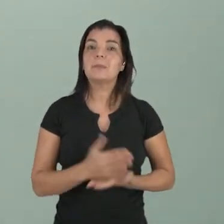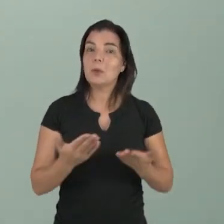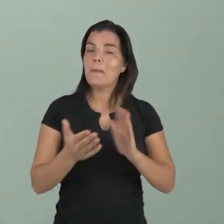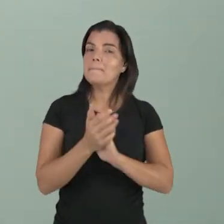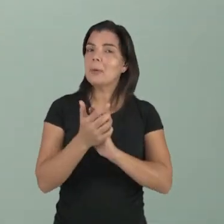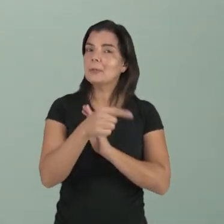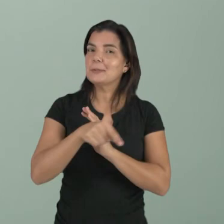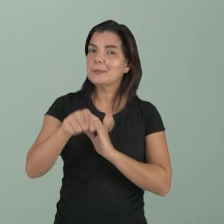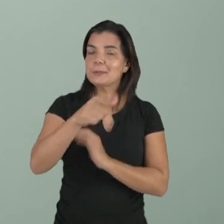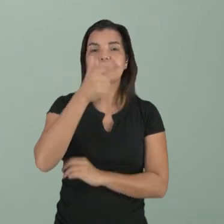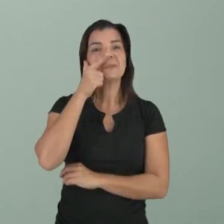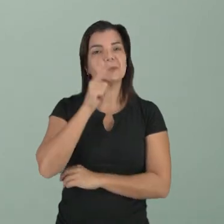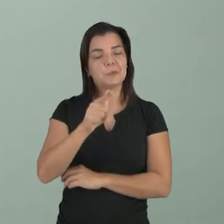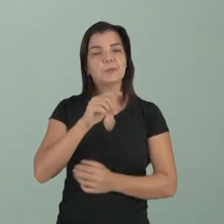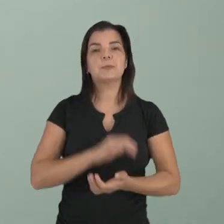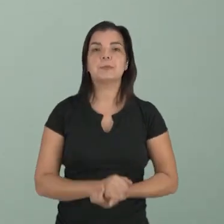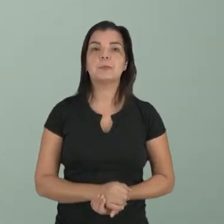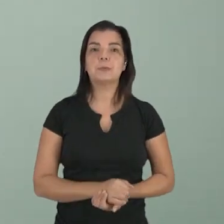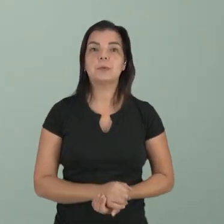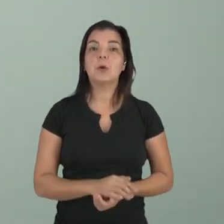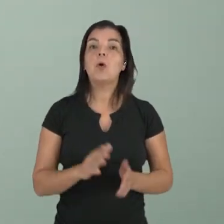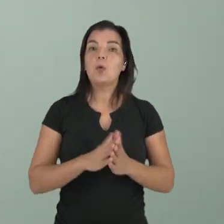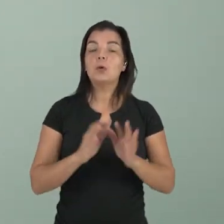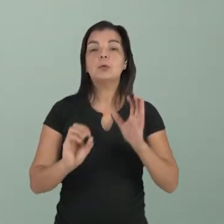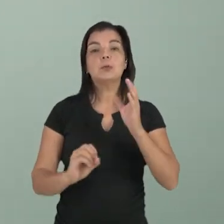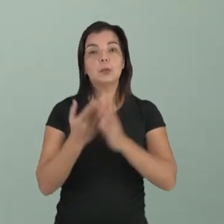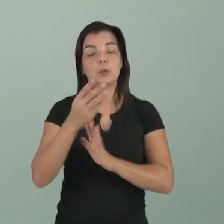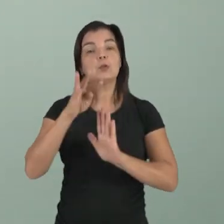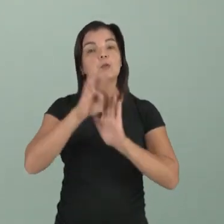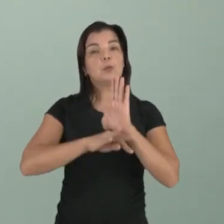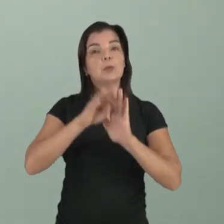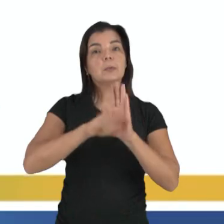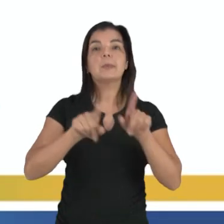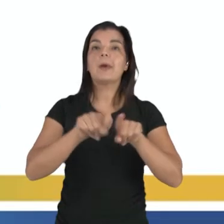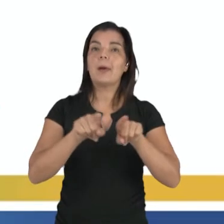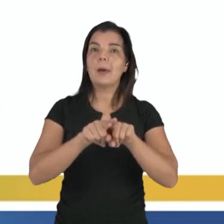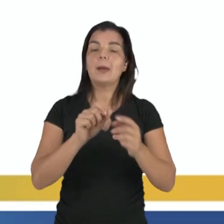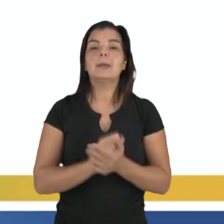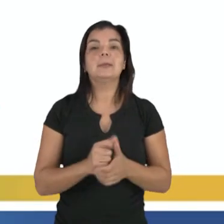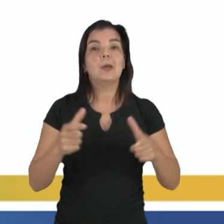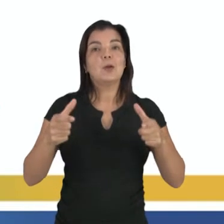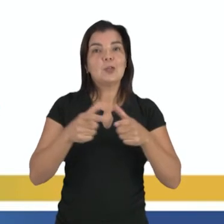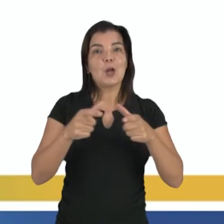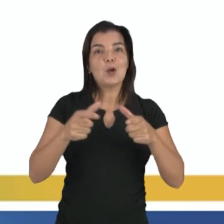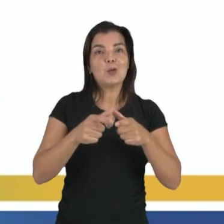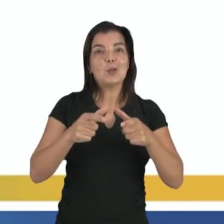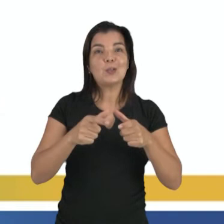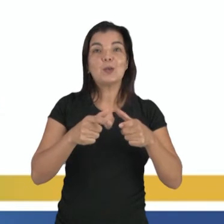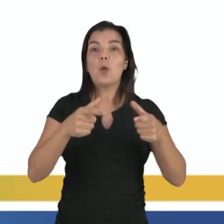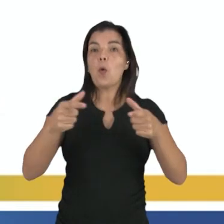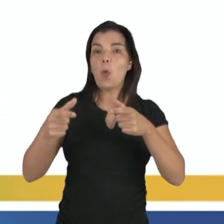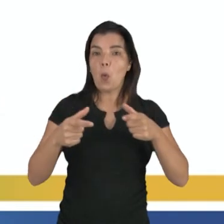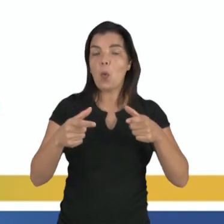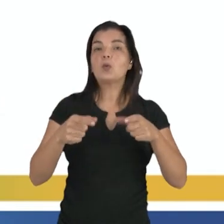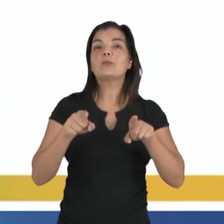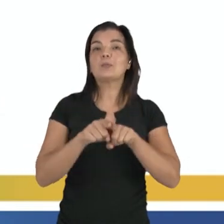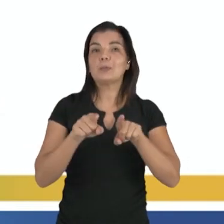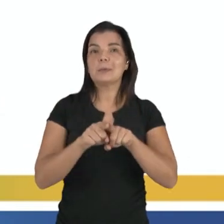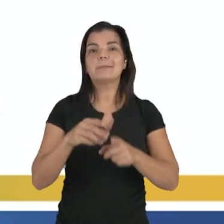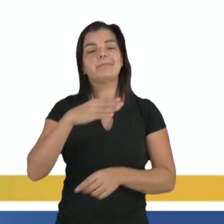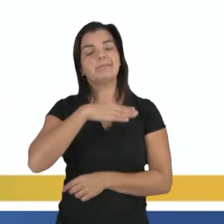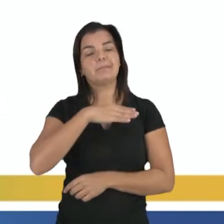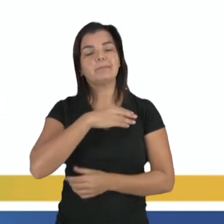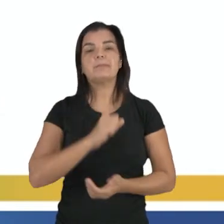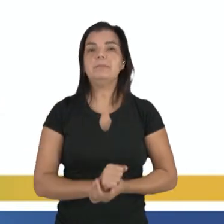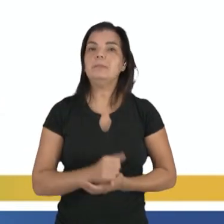Parabéns para você aí que acertou, né? O fenômeno descrito no texto da questão é a segregação socioespacial ou a segregação urbana,